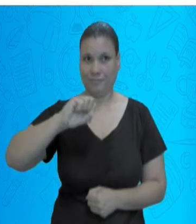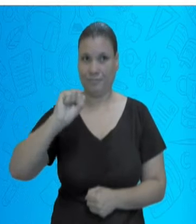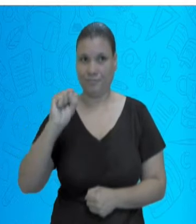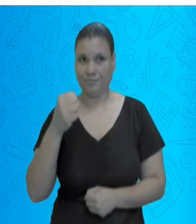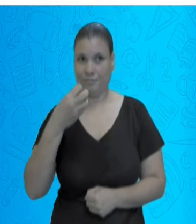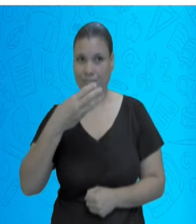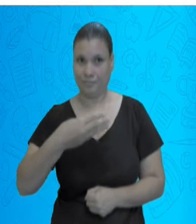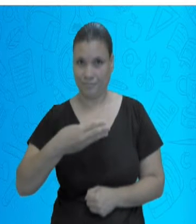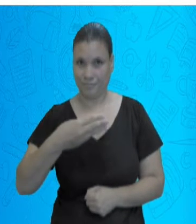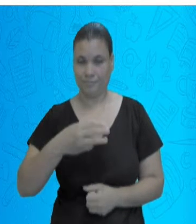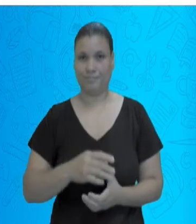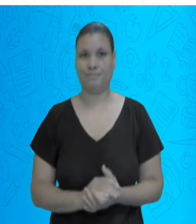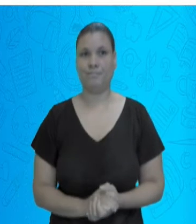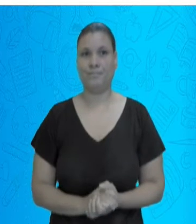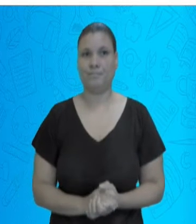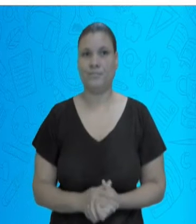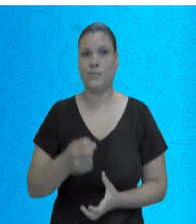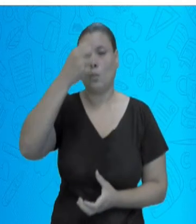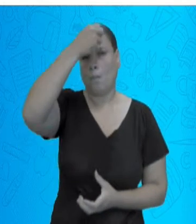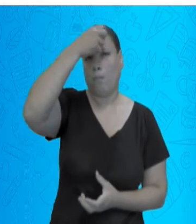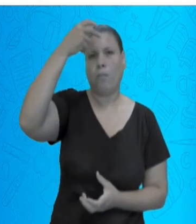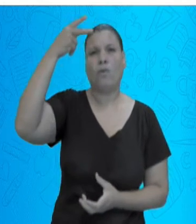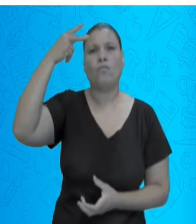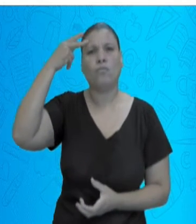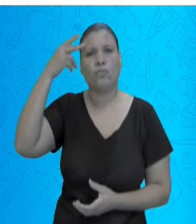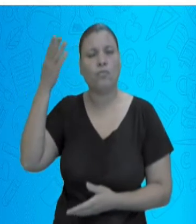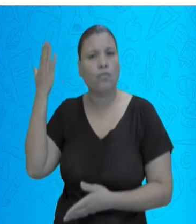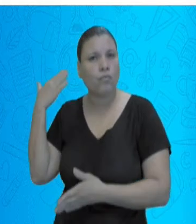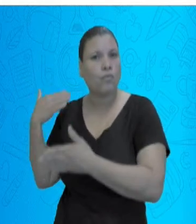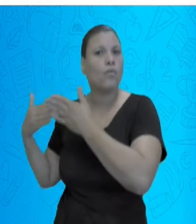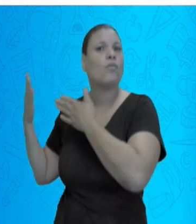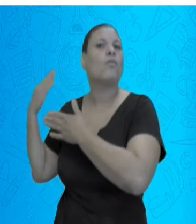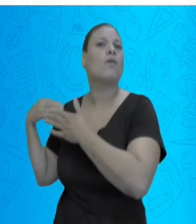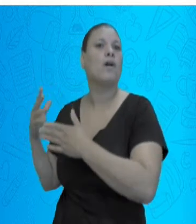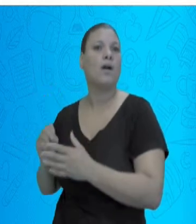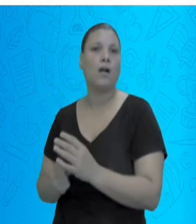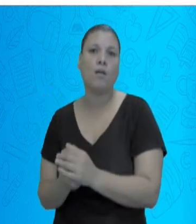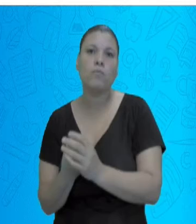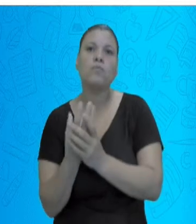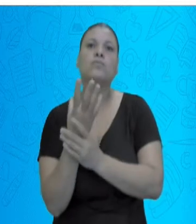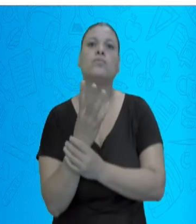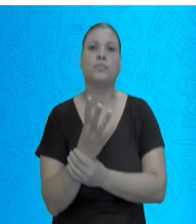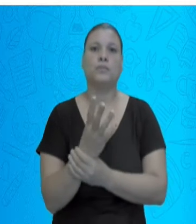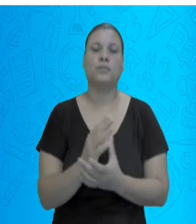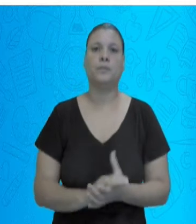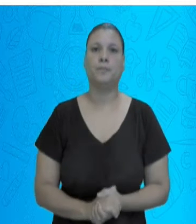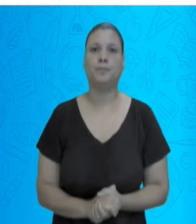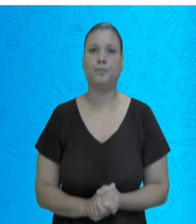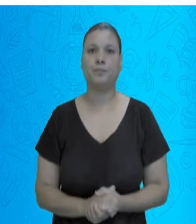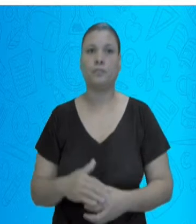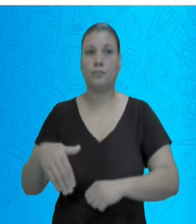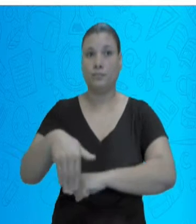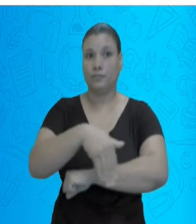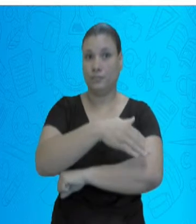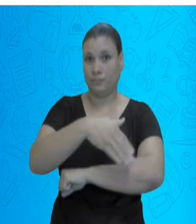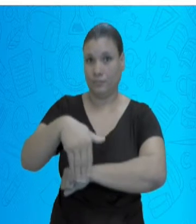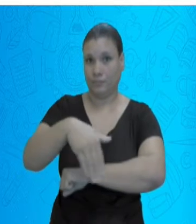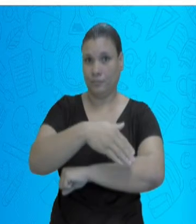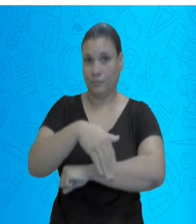administração do então prefeito José Fernandes. E atualmente ele fica lá na Rua Prudente de